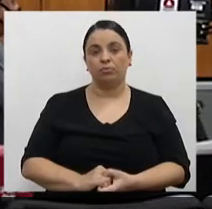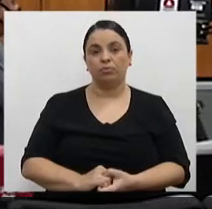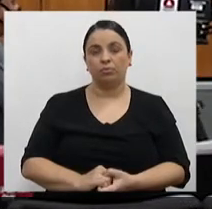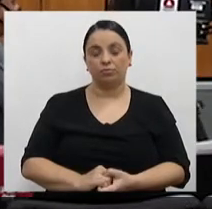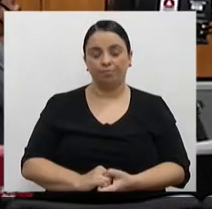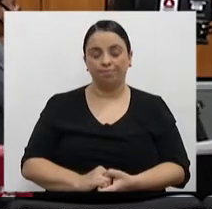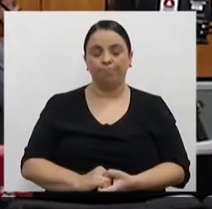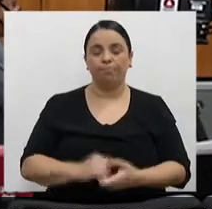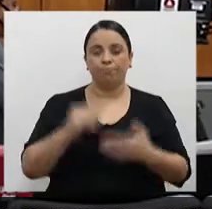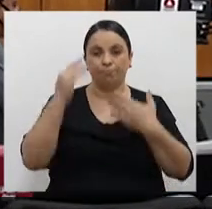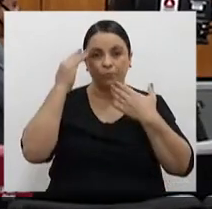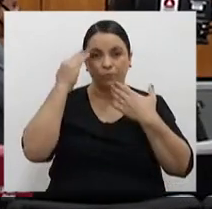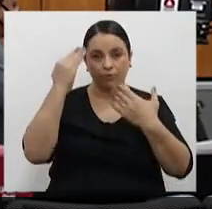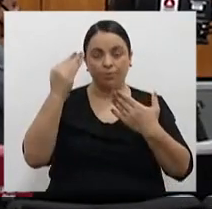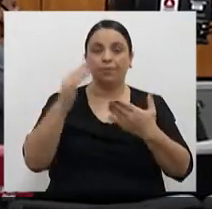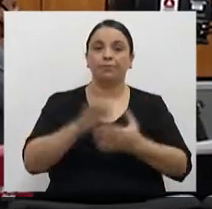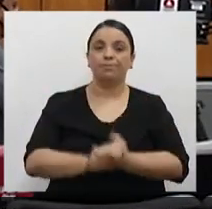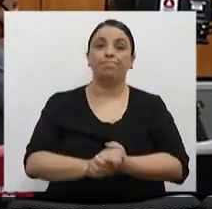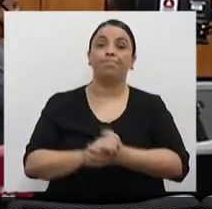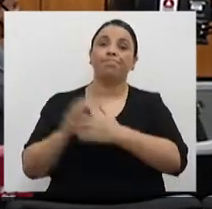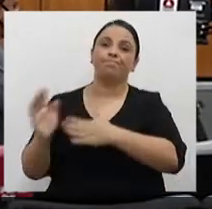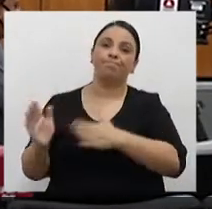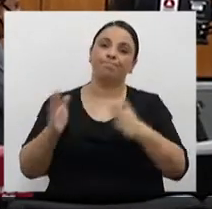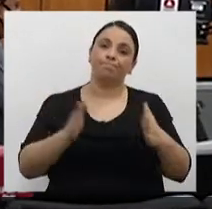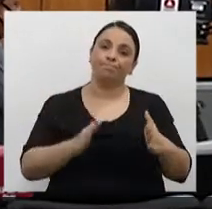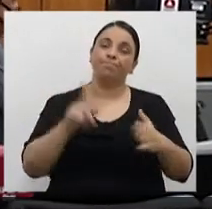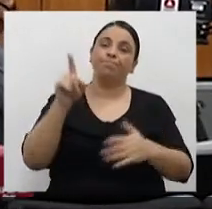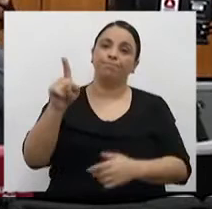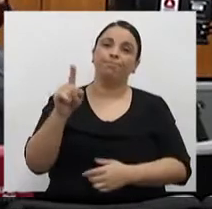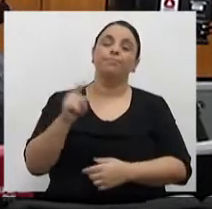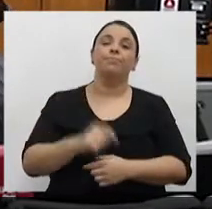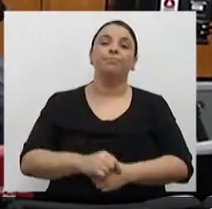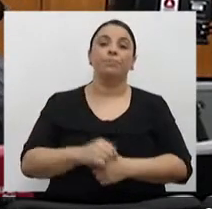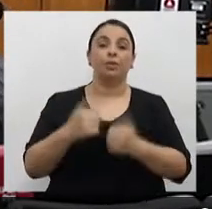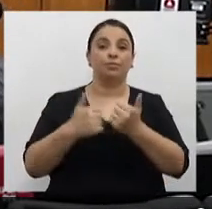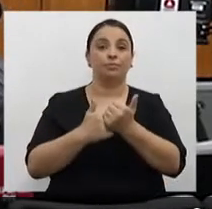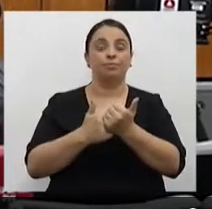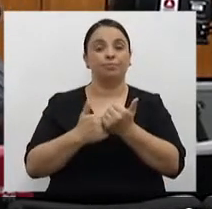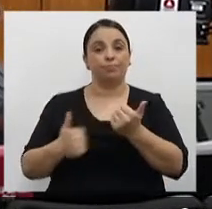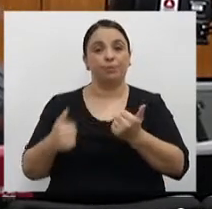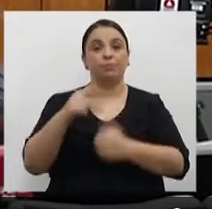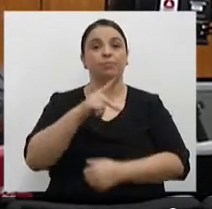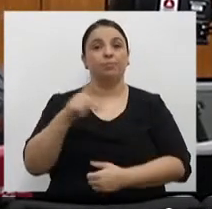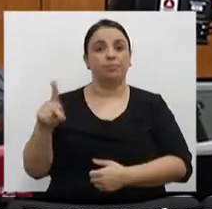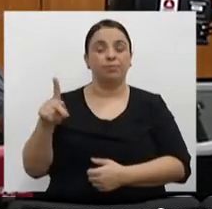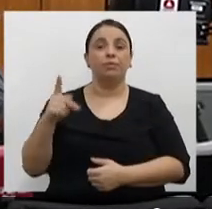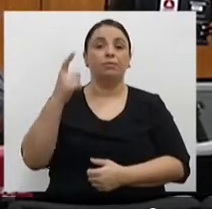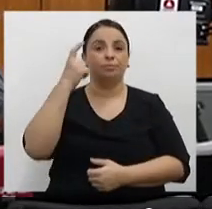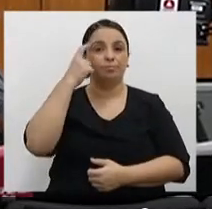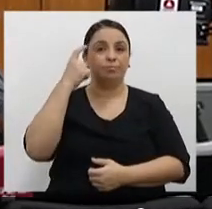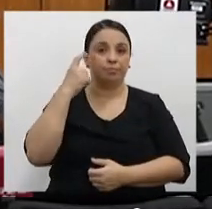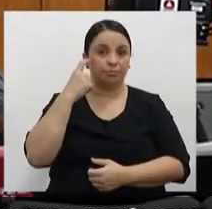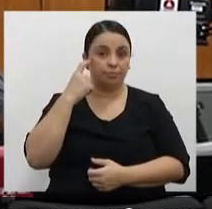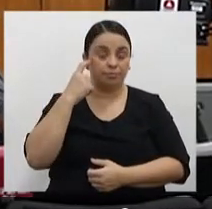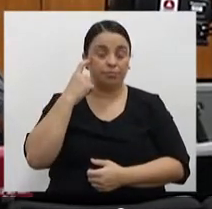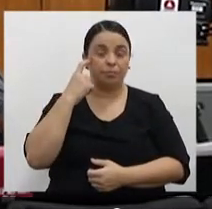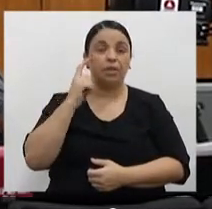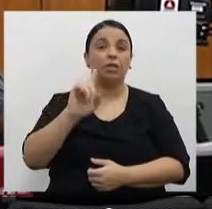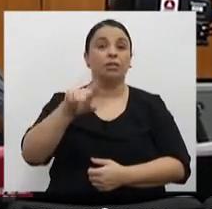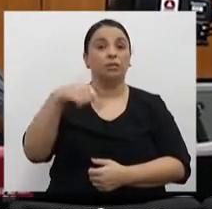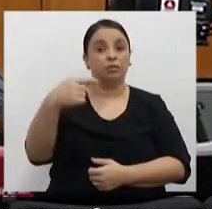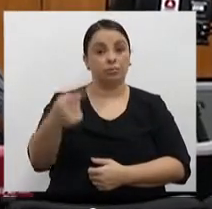Muito obrigado. Então, eu vou passar aqui a palavra para o nosso vice-presidente, deputado Zé Guilherme, e logo em seguida também